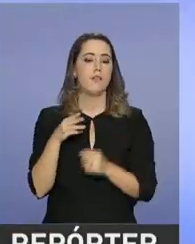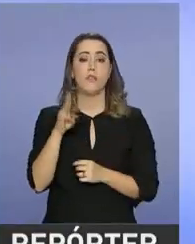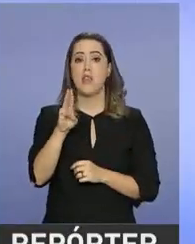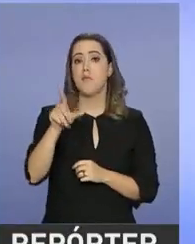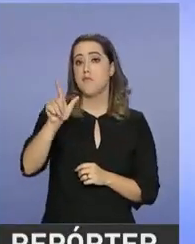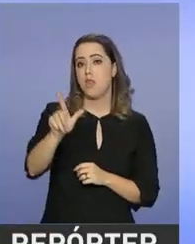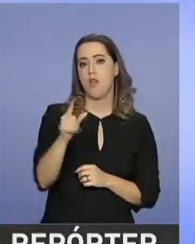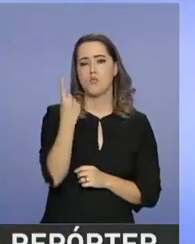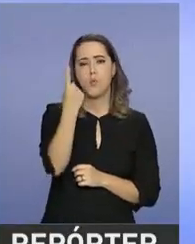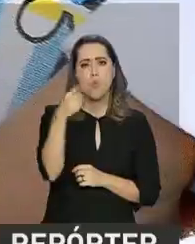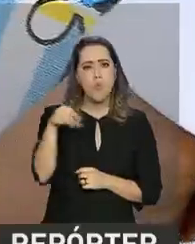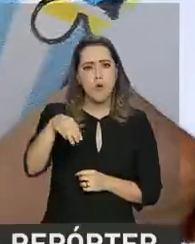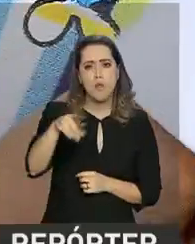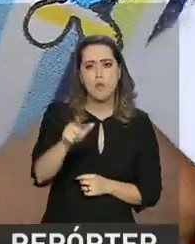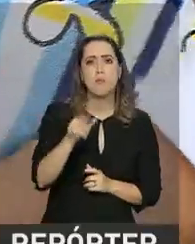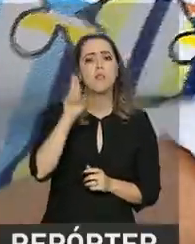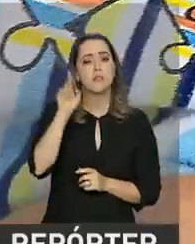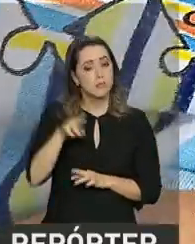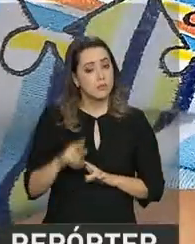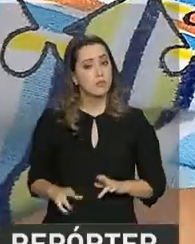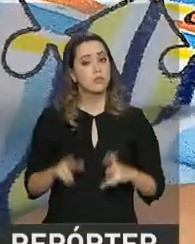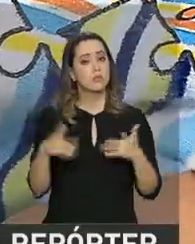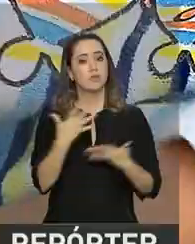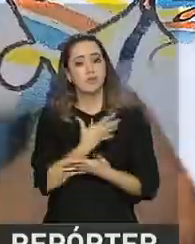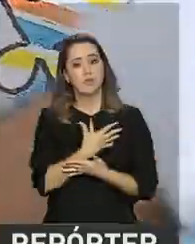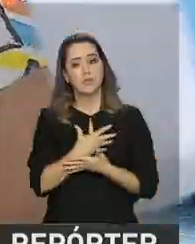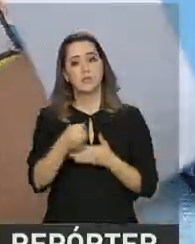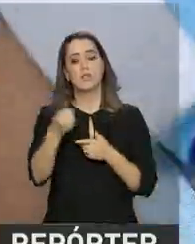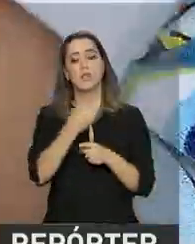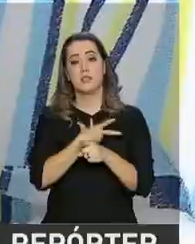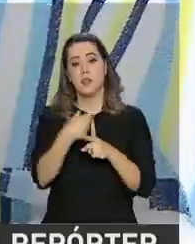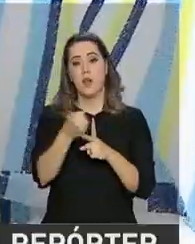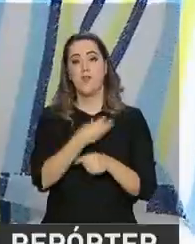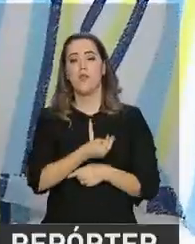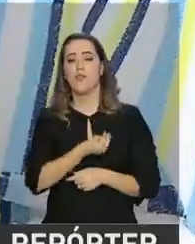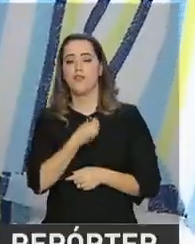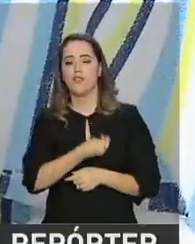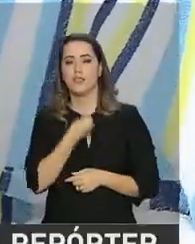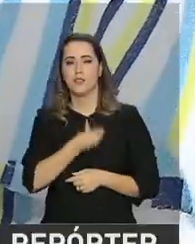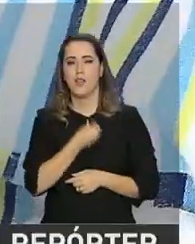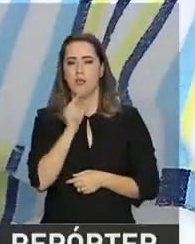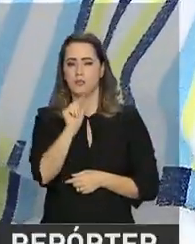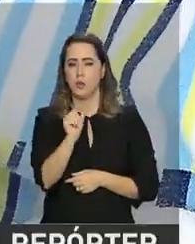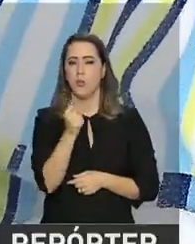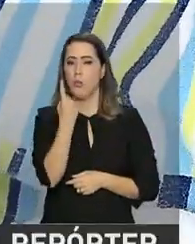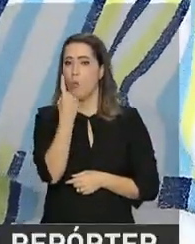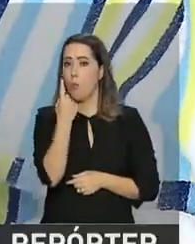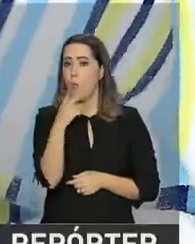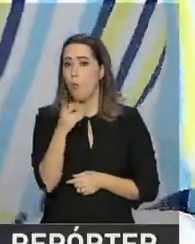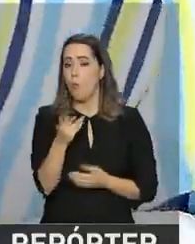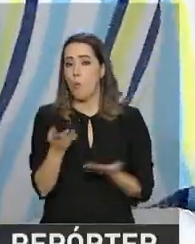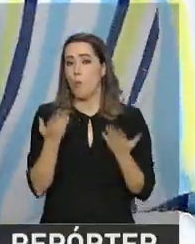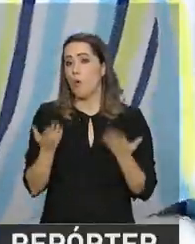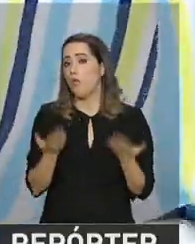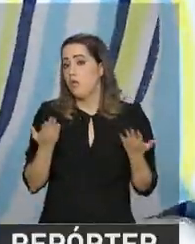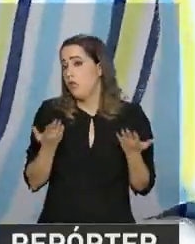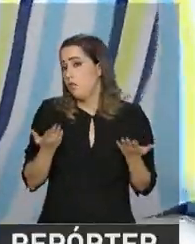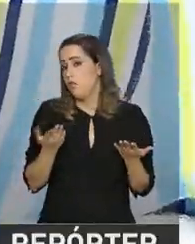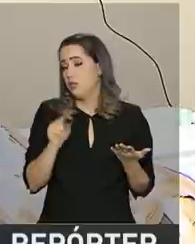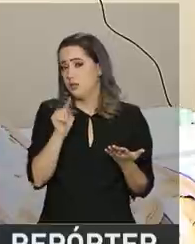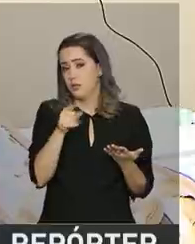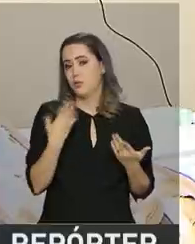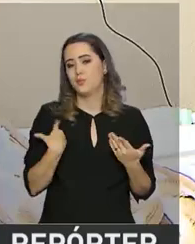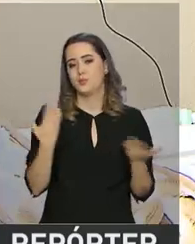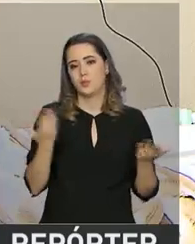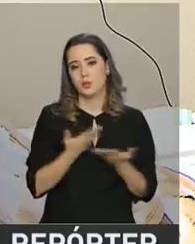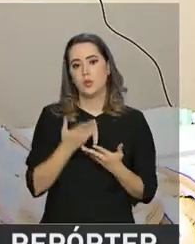pode fazer diferença e salvar vidas como a de Hugo, que nasceu com um pouco mais de 1 quilo. Graças ao leite materno, hoje a